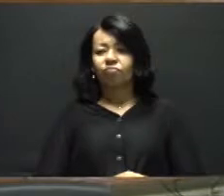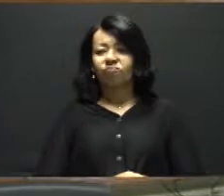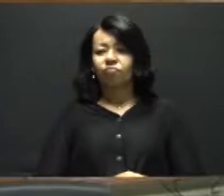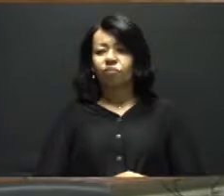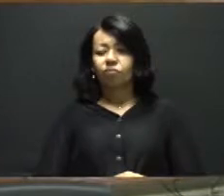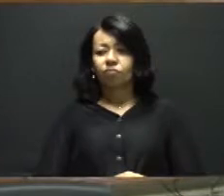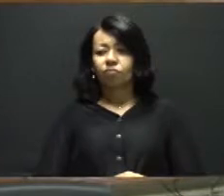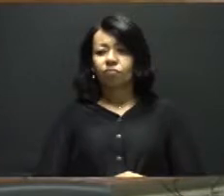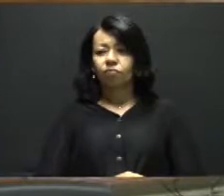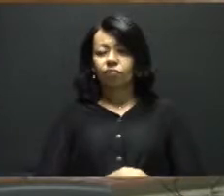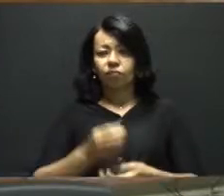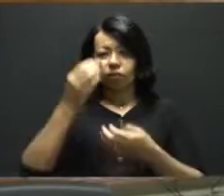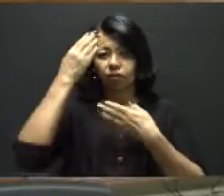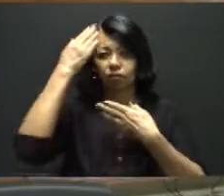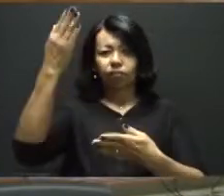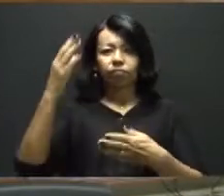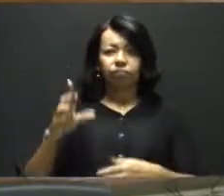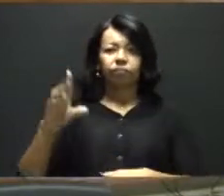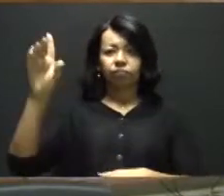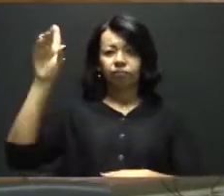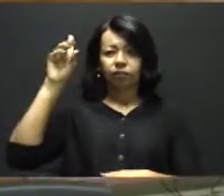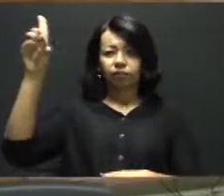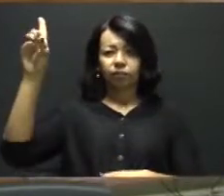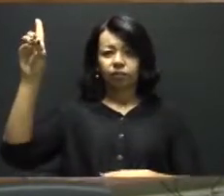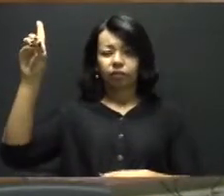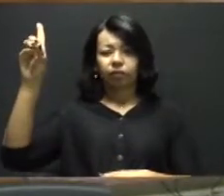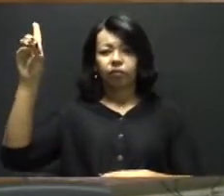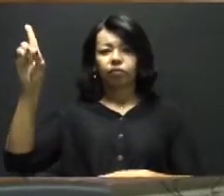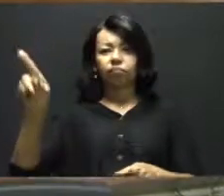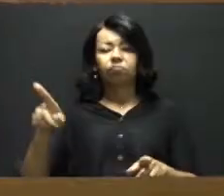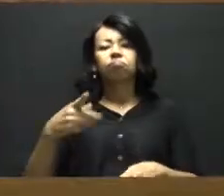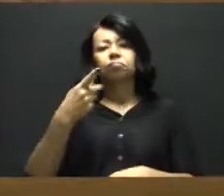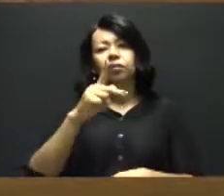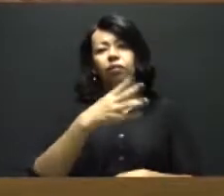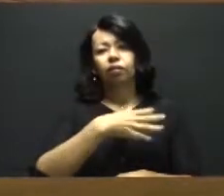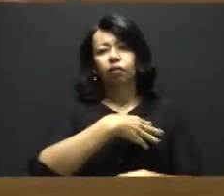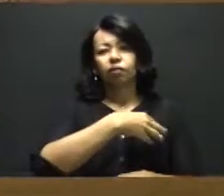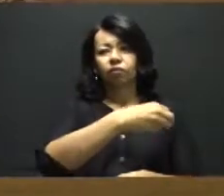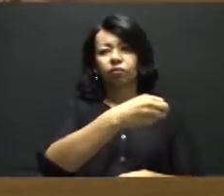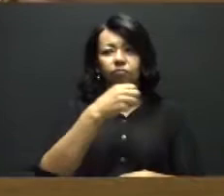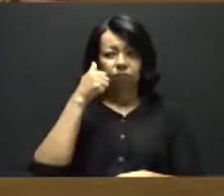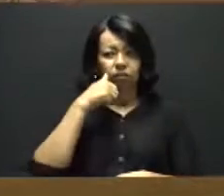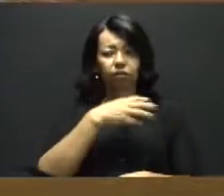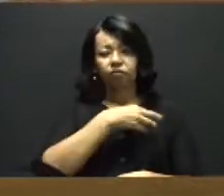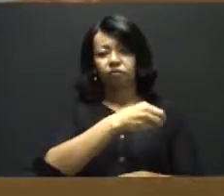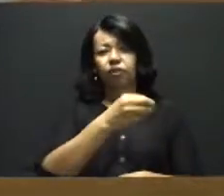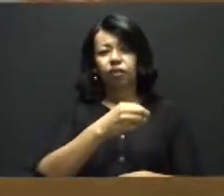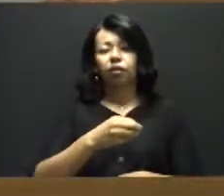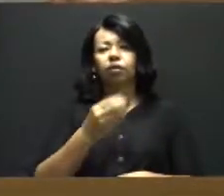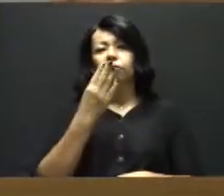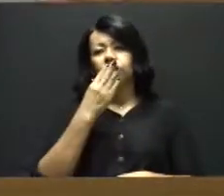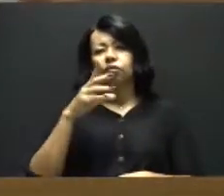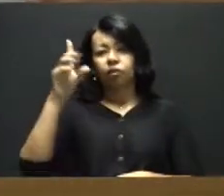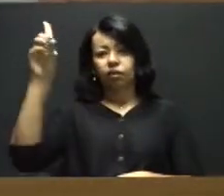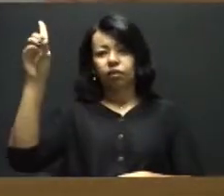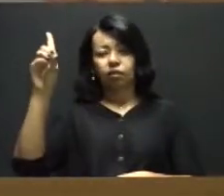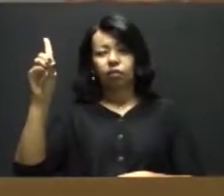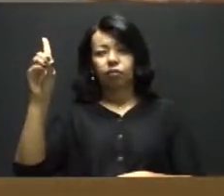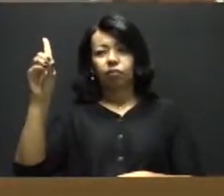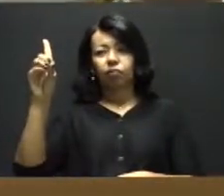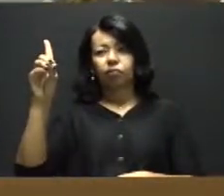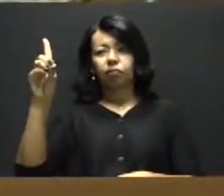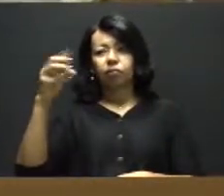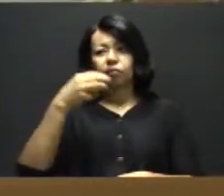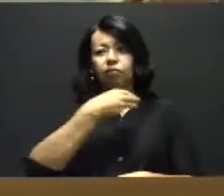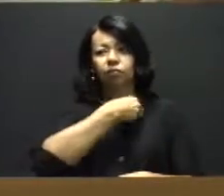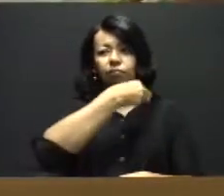mesmo a deus minha filha lutei e de multa a deus à nossa senhora e graças a deus